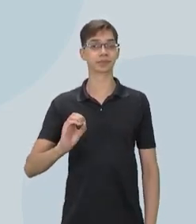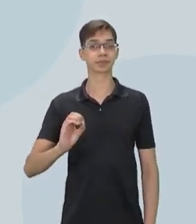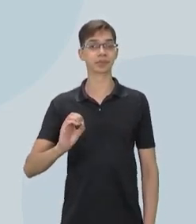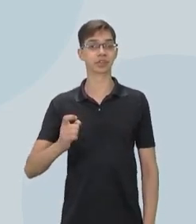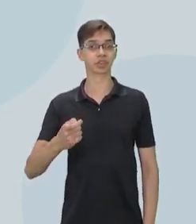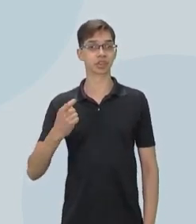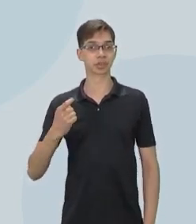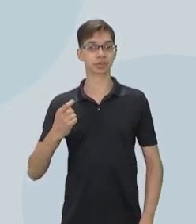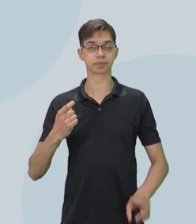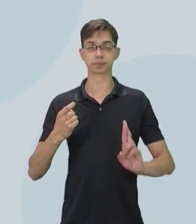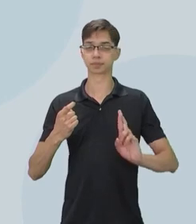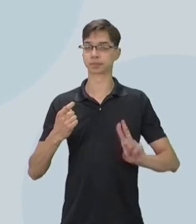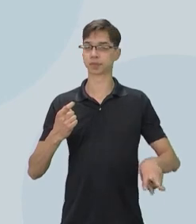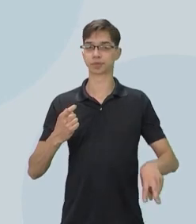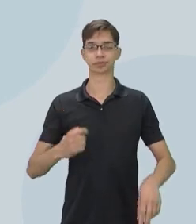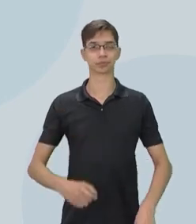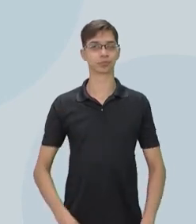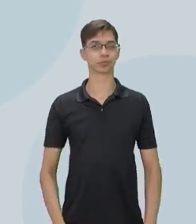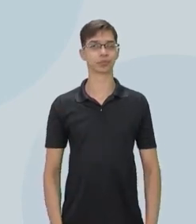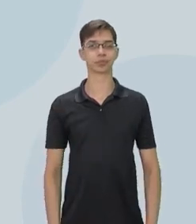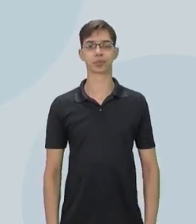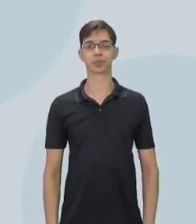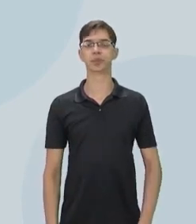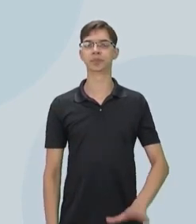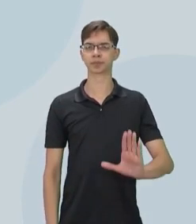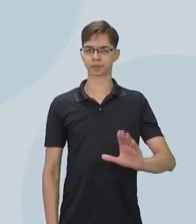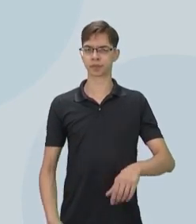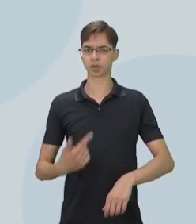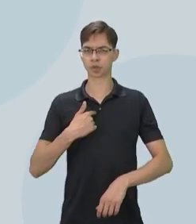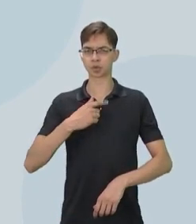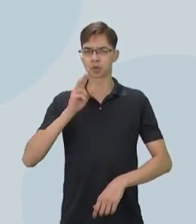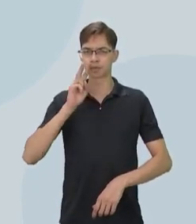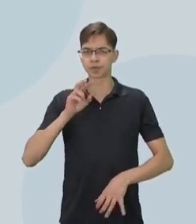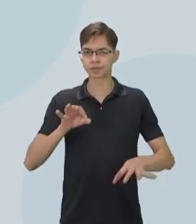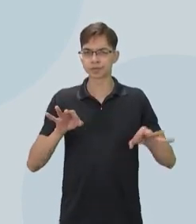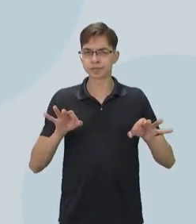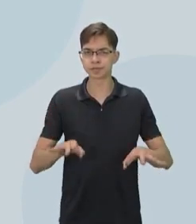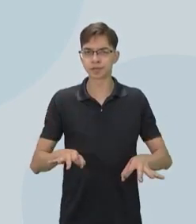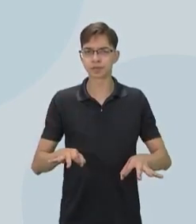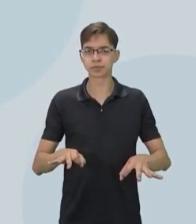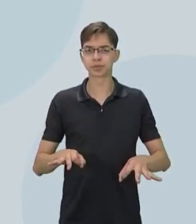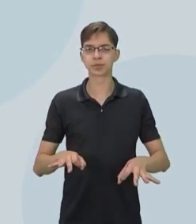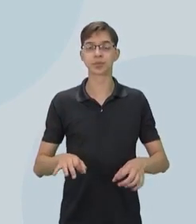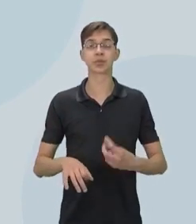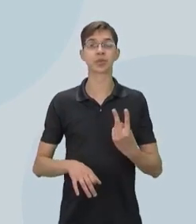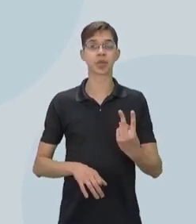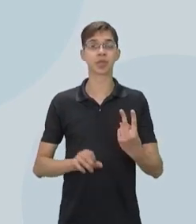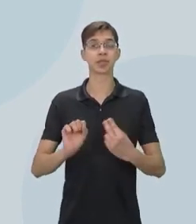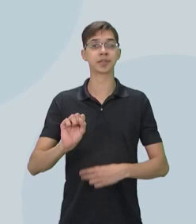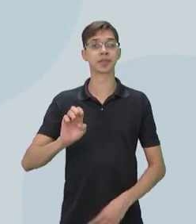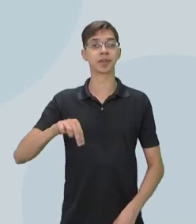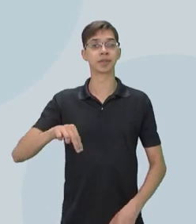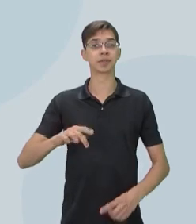função dada lá do enunciado. Deixa eu só confirmar se é isso mesmo, 2 seno de x.